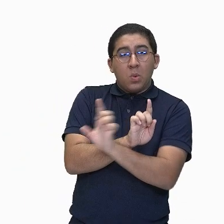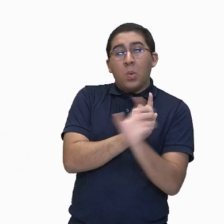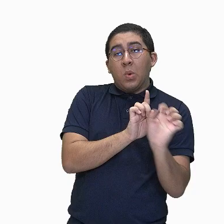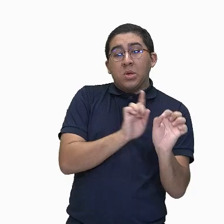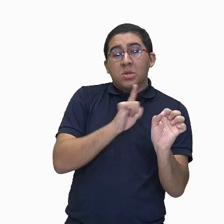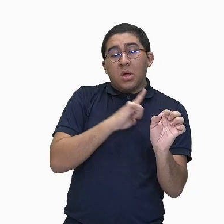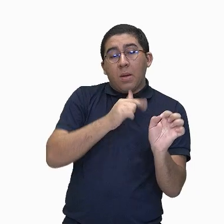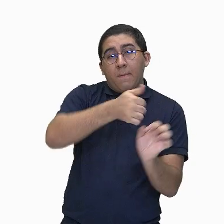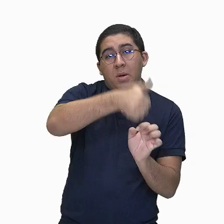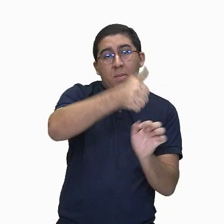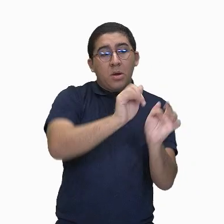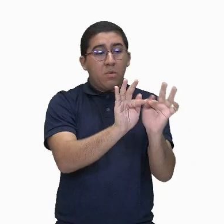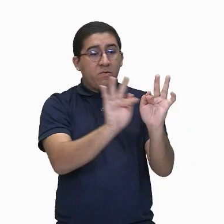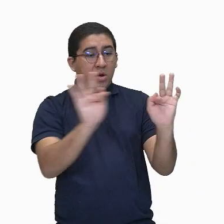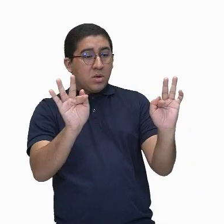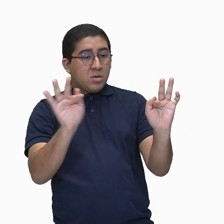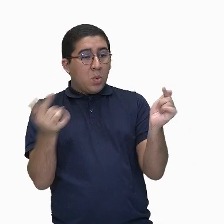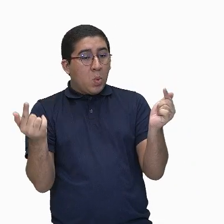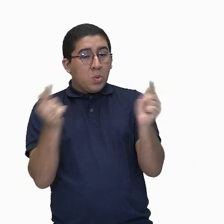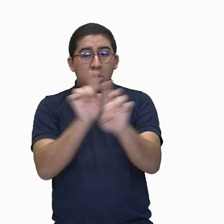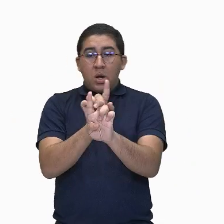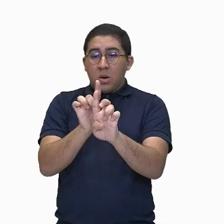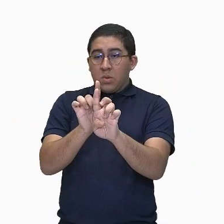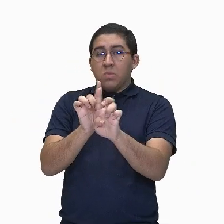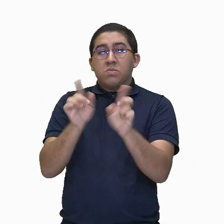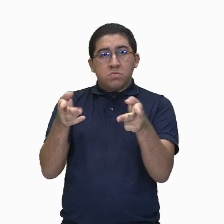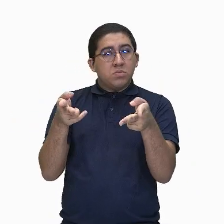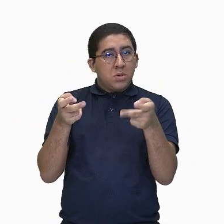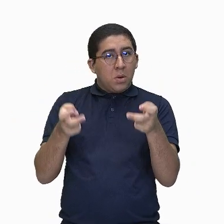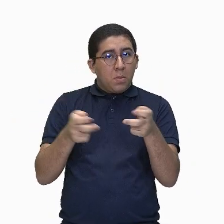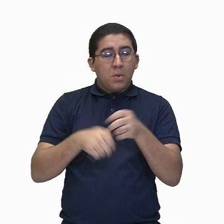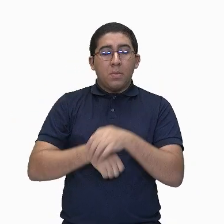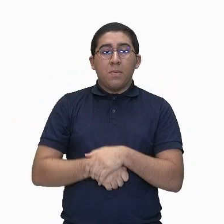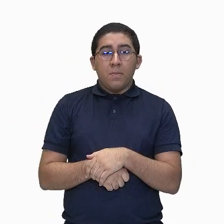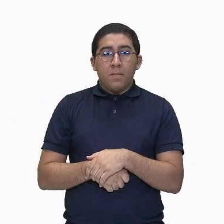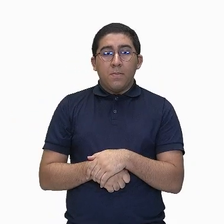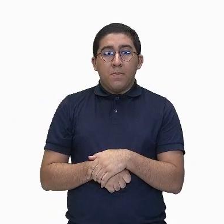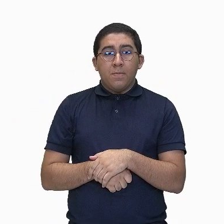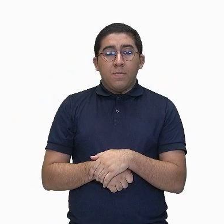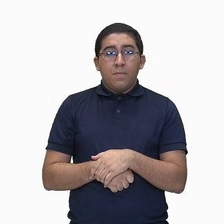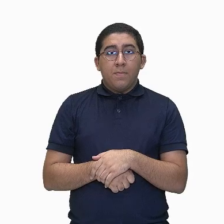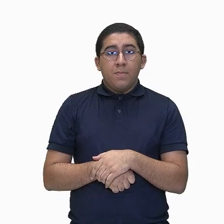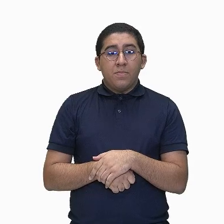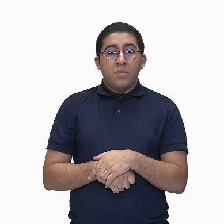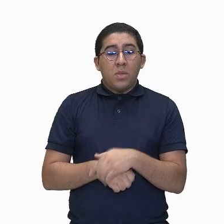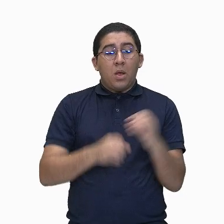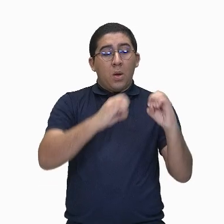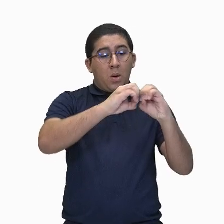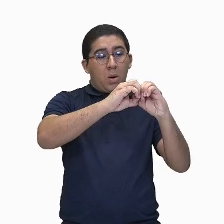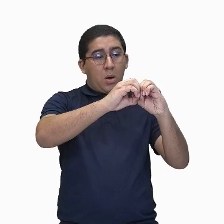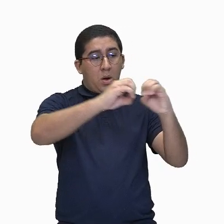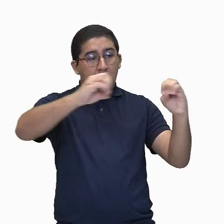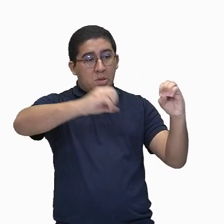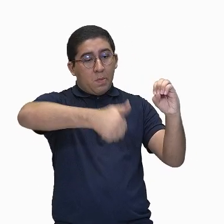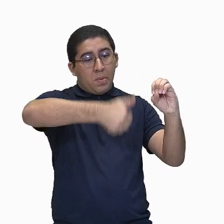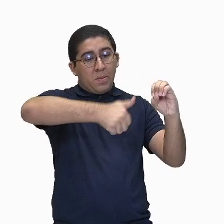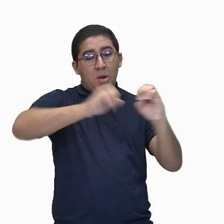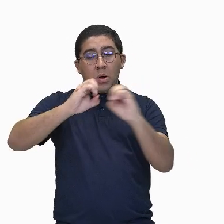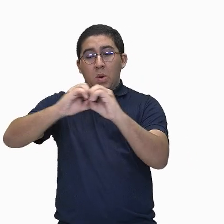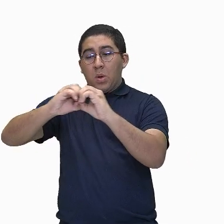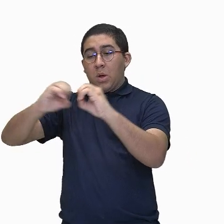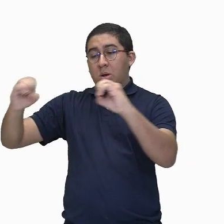na primeira oração. Não é verdade? Então, observamos que as duas orações, elas são independentes,